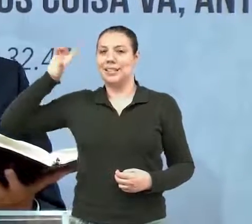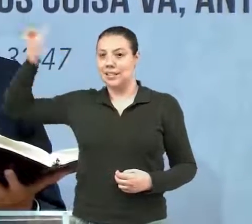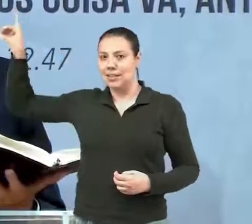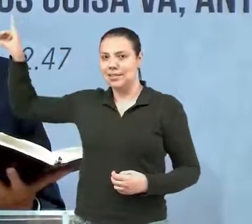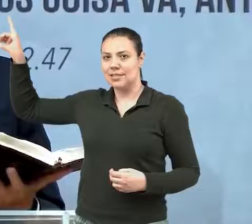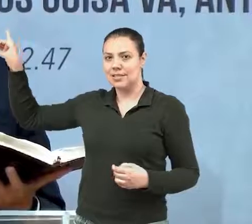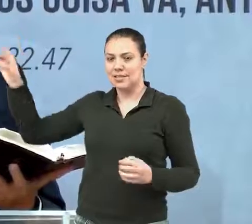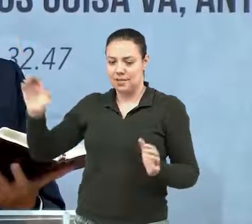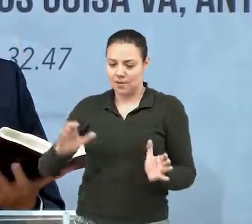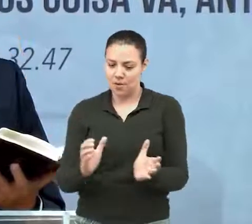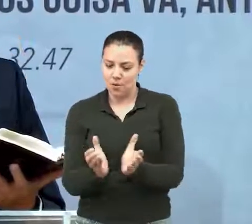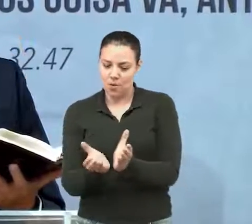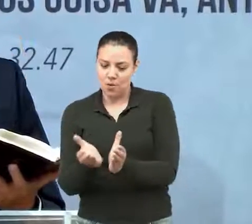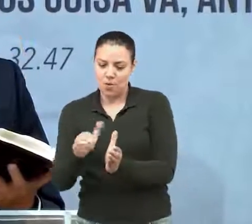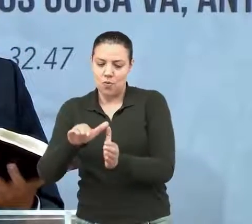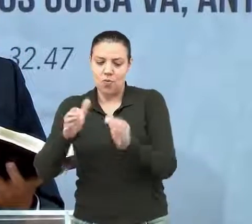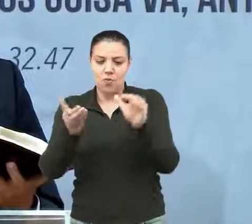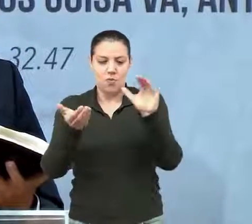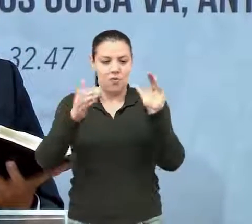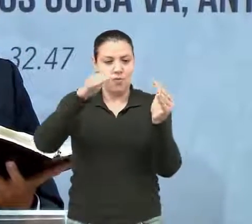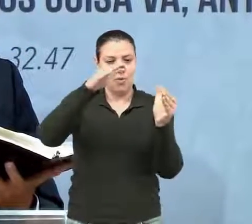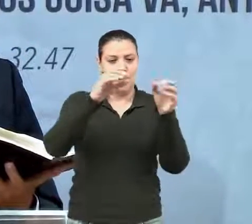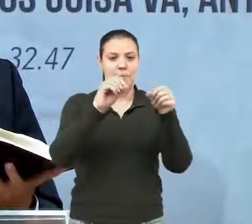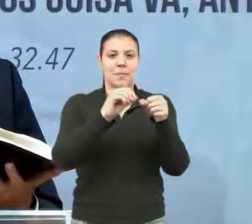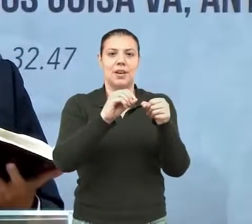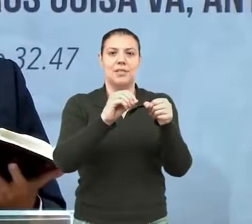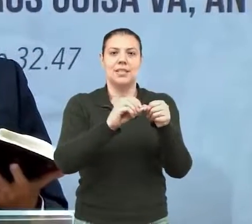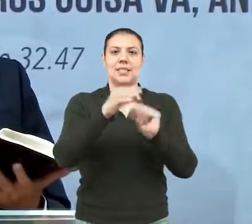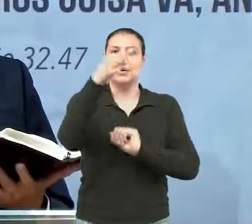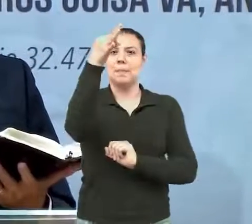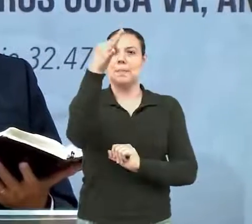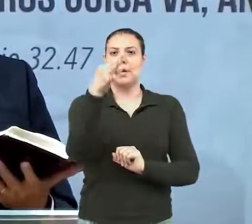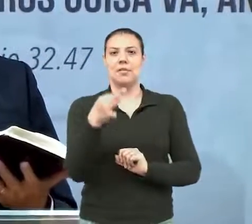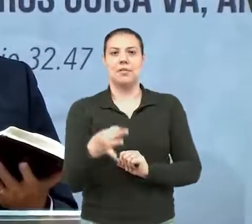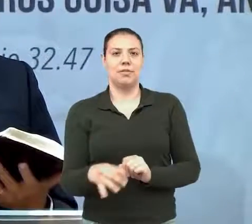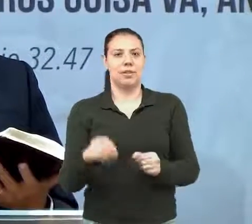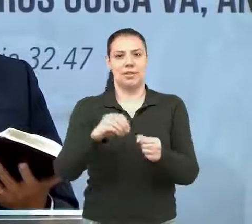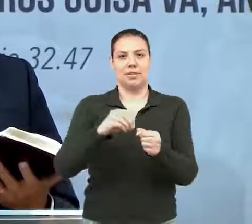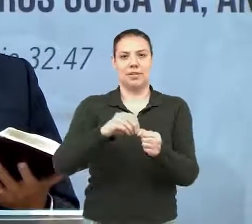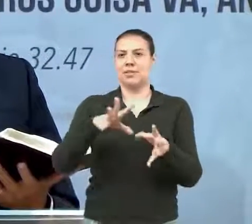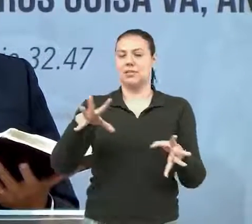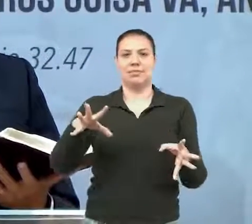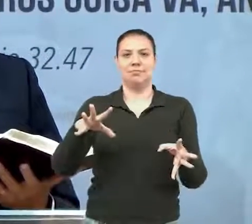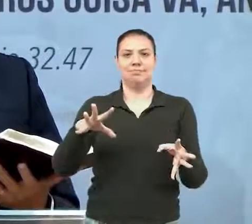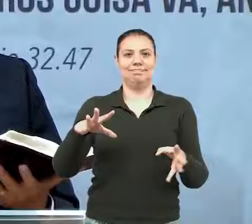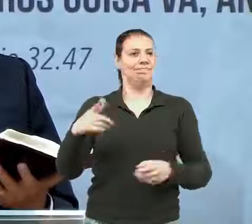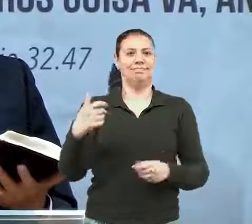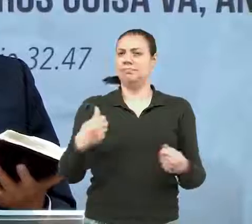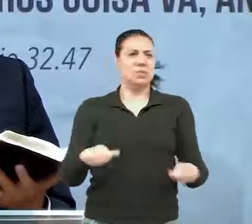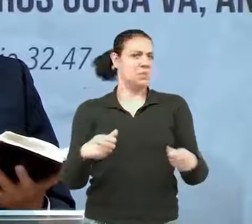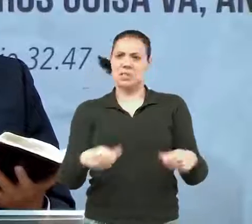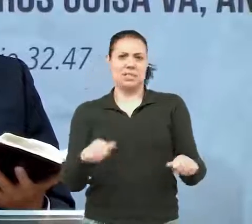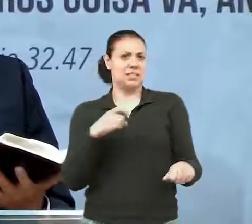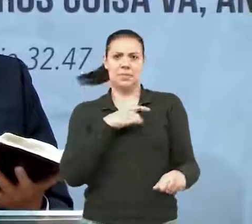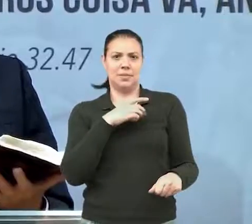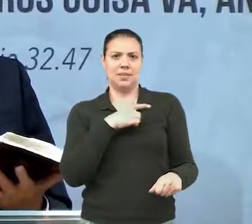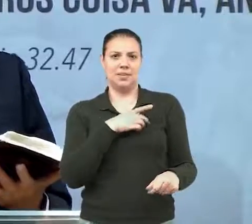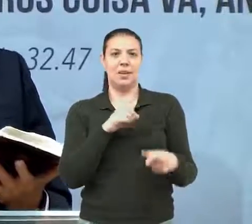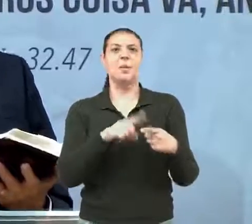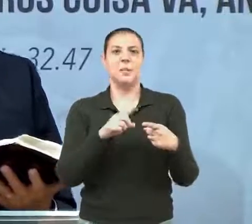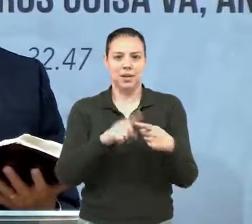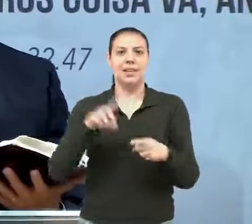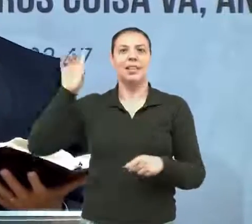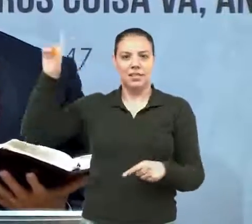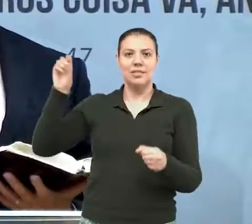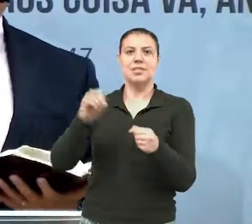você para trazer essa obra-prima da sua criação. Você não precisa ter medo, porque Deus investiu em você, Ele